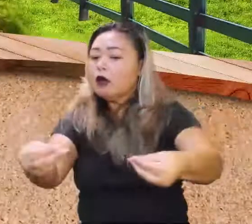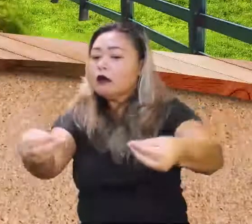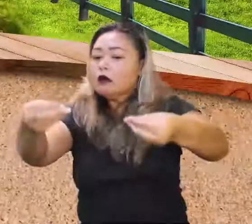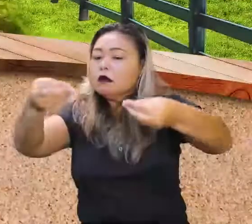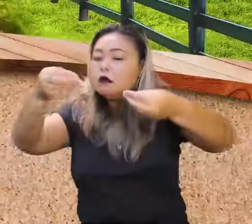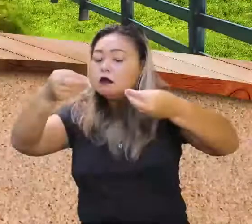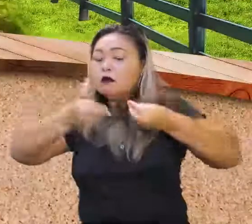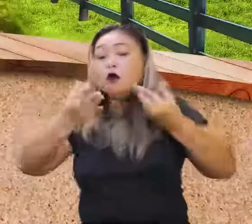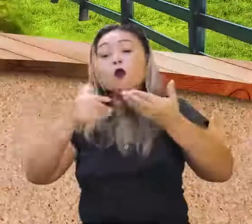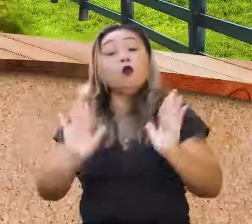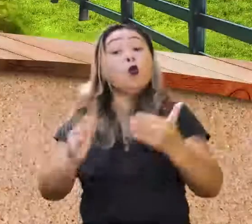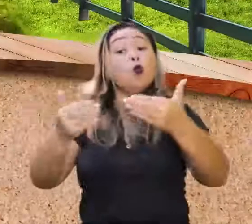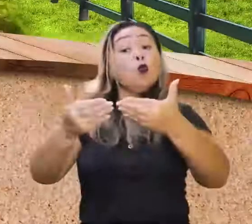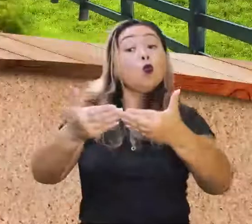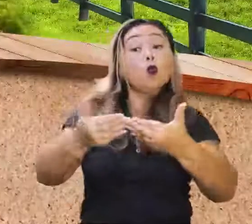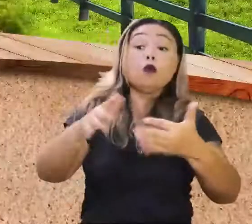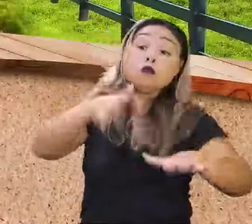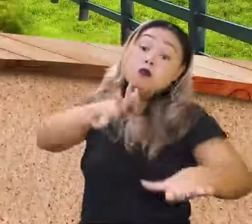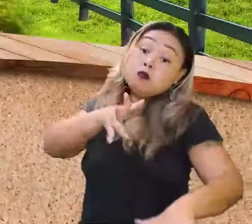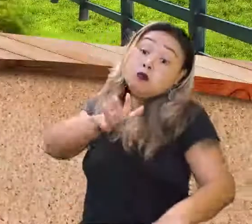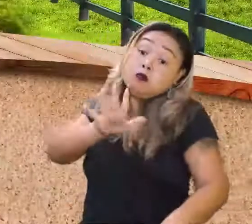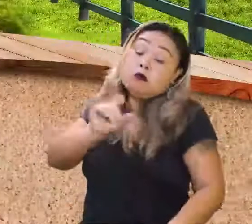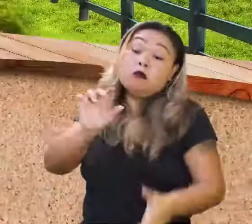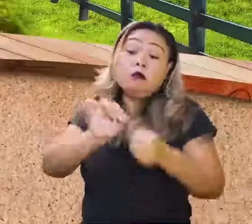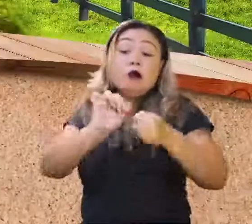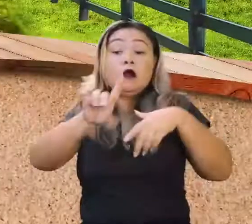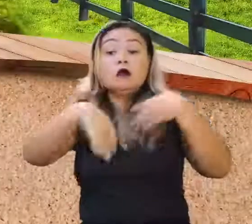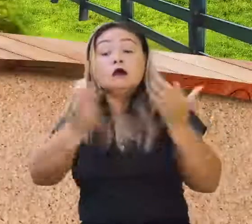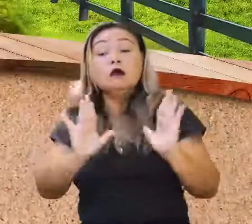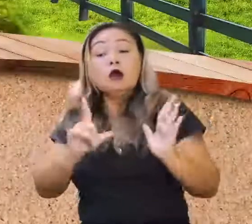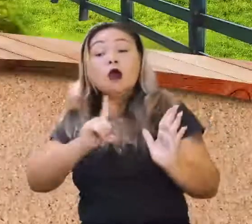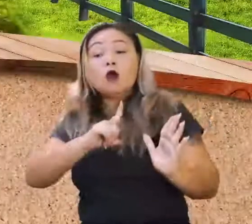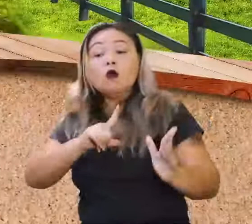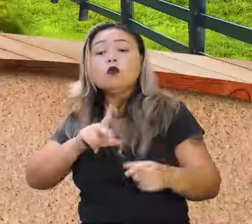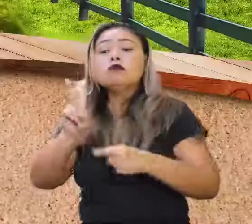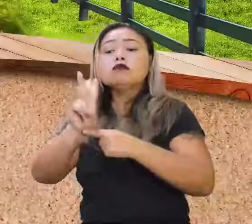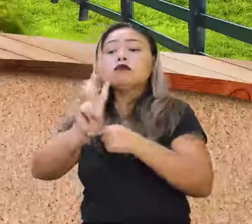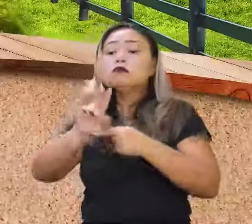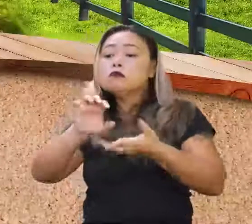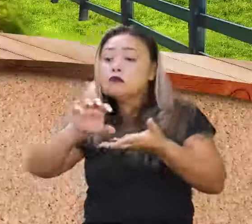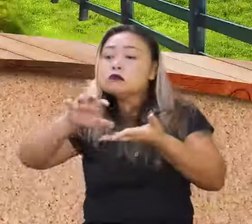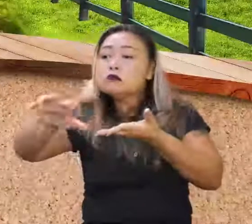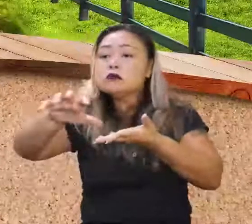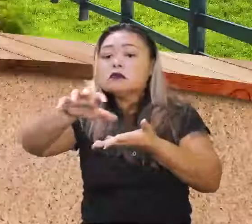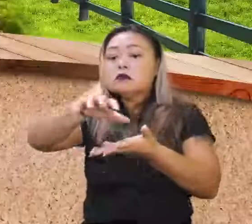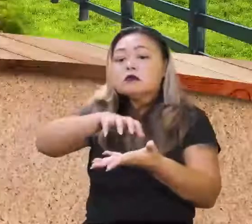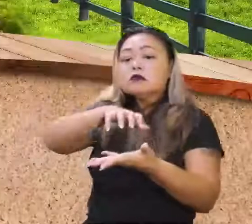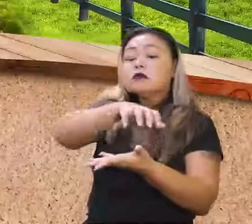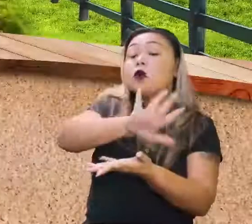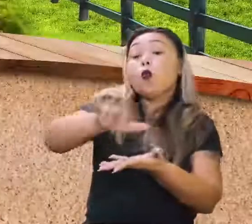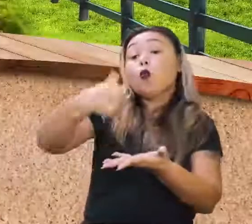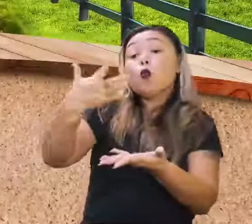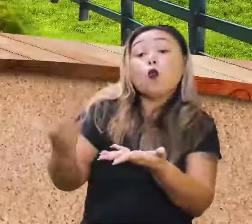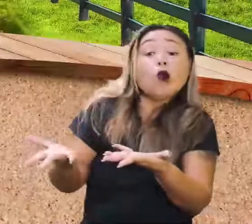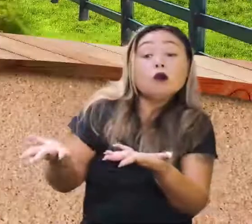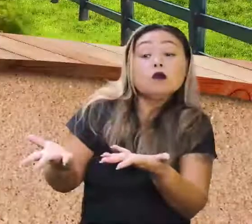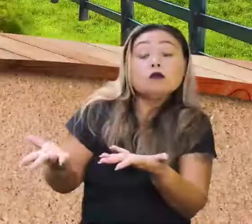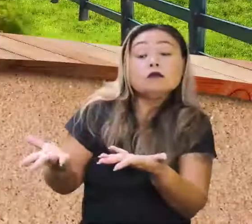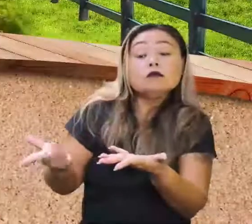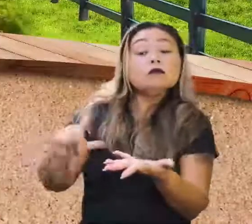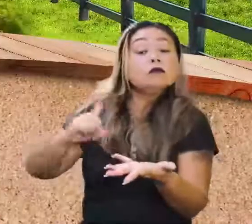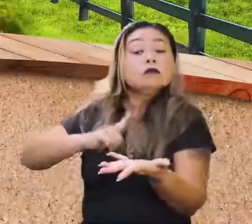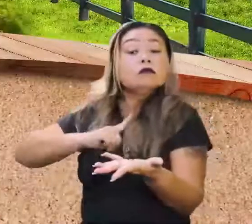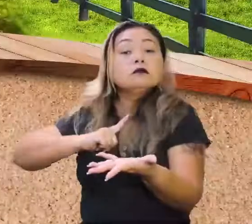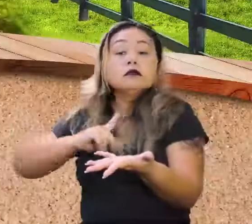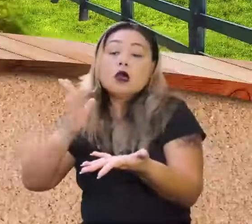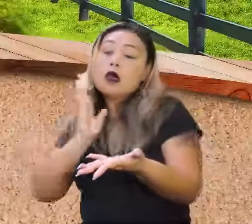criação intensiva ou semi-intensiva. Se na sua criação vai ter subdivisões, quais são essas subdivisões, professor? Se